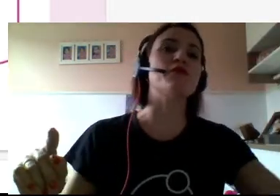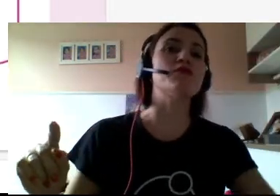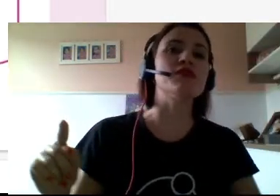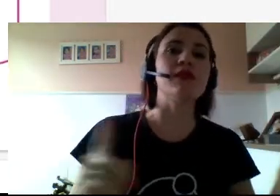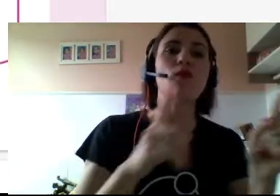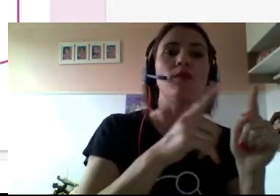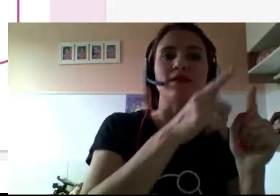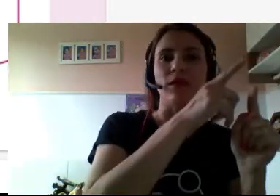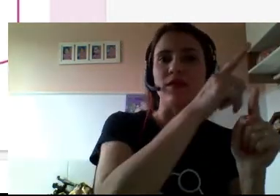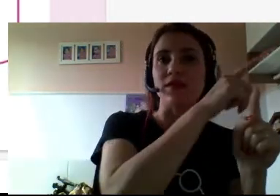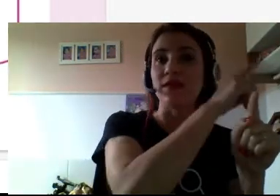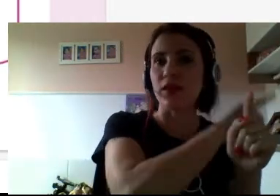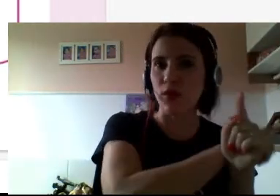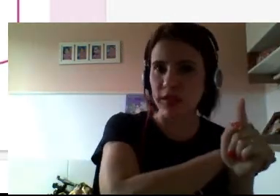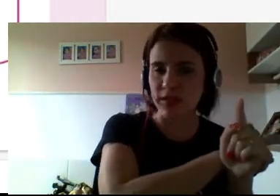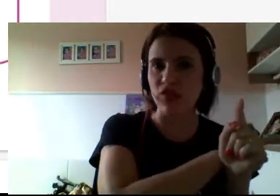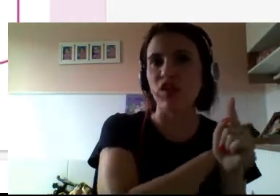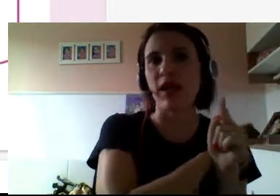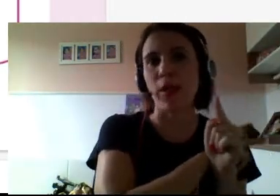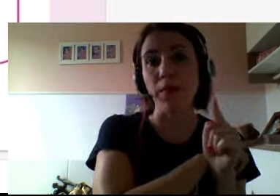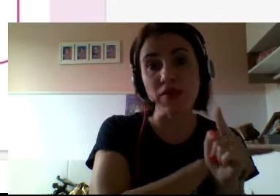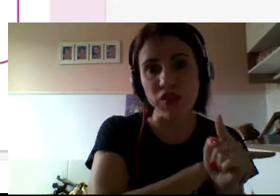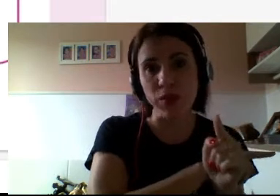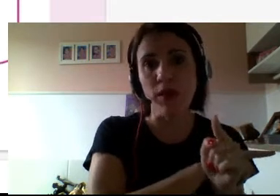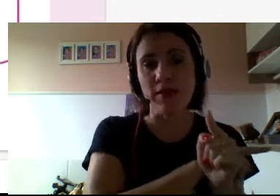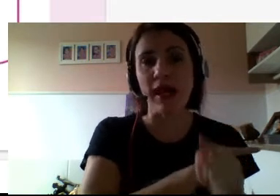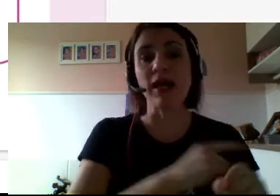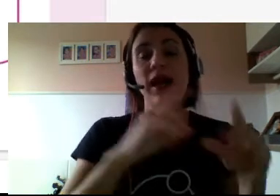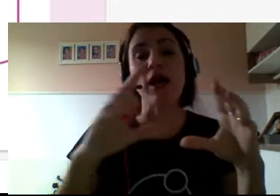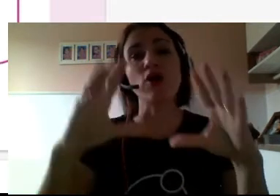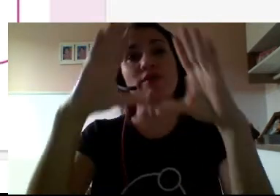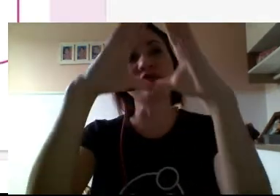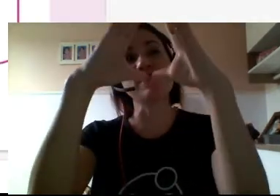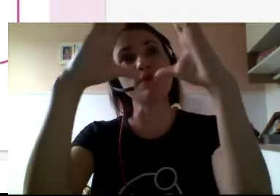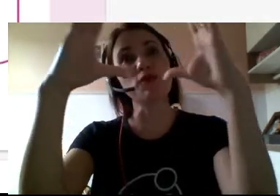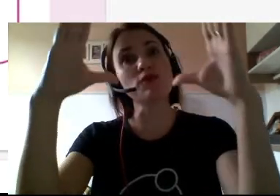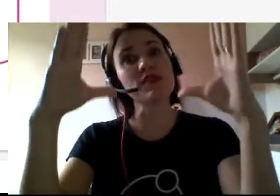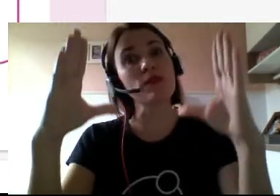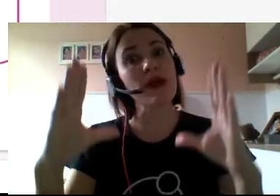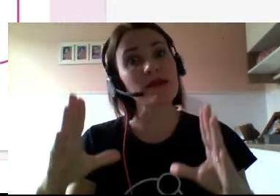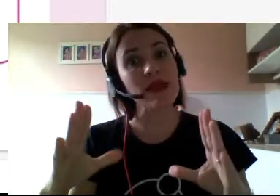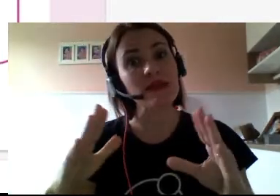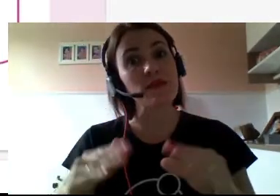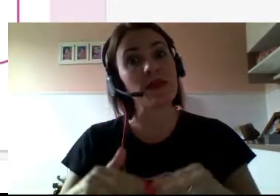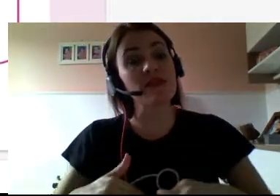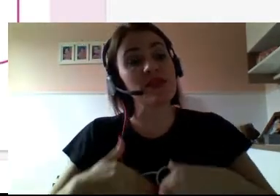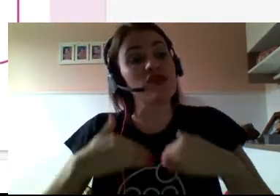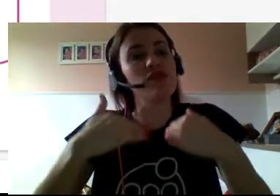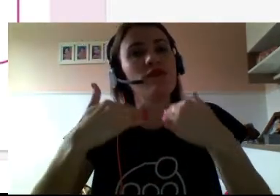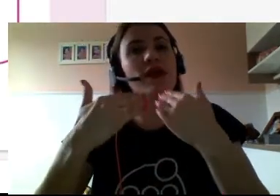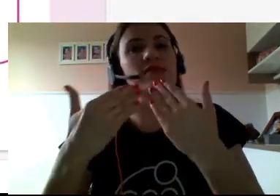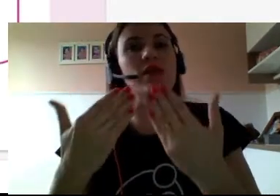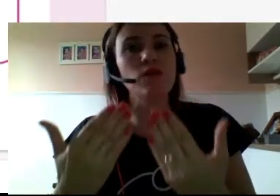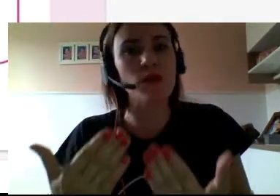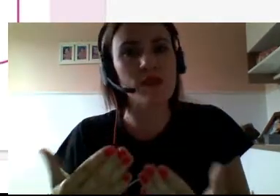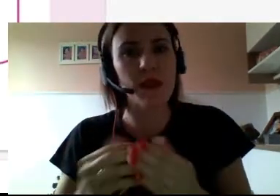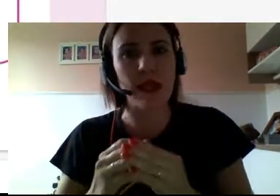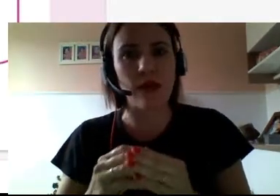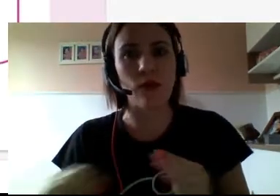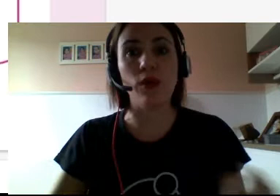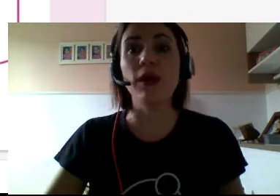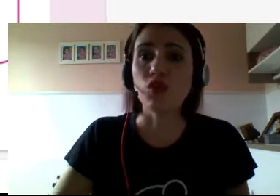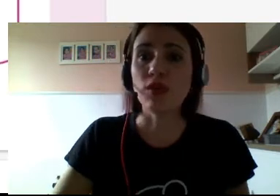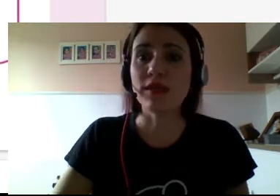vocês começaram a produzir em algumas aulas anteriores que a tia Carol pediu tá agora vocês vão produzir um cartaz para fazer a divulgação